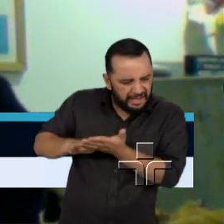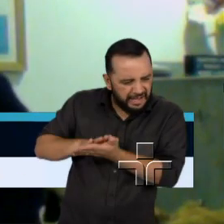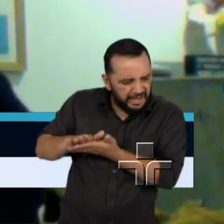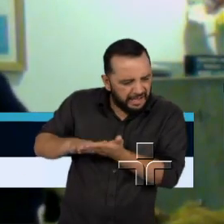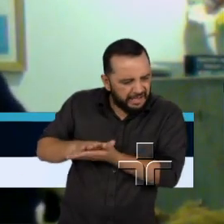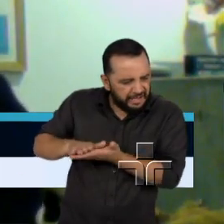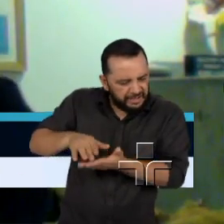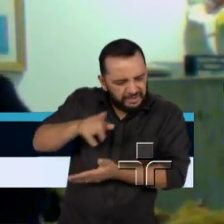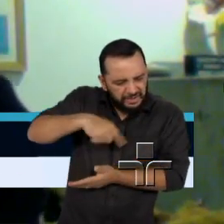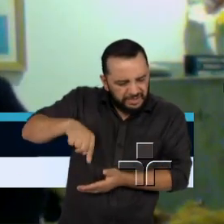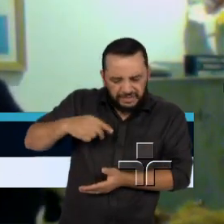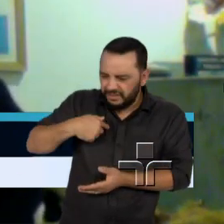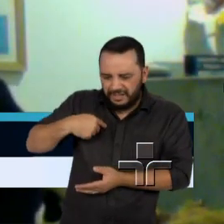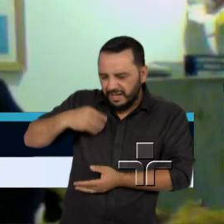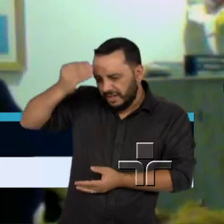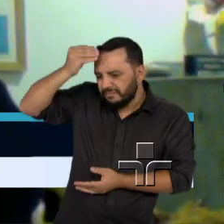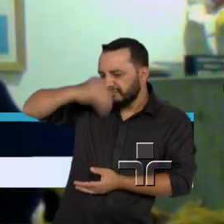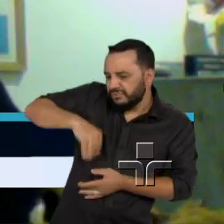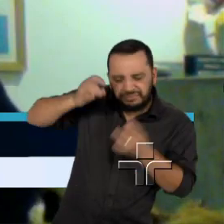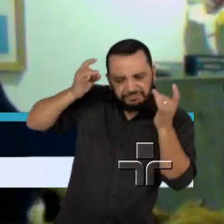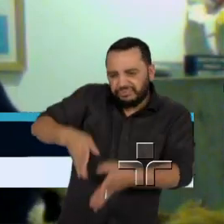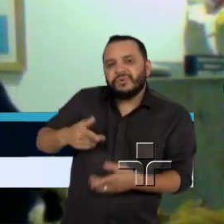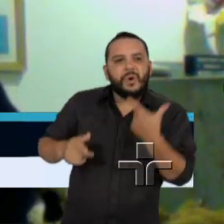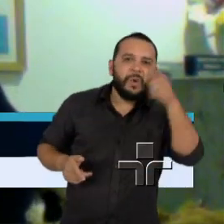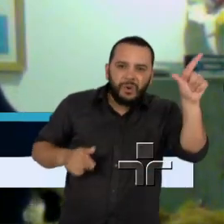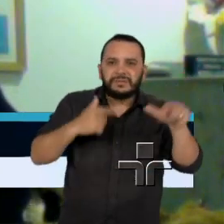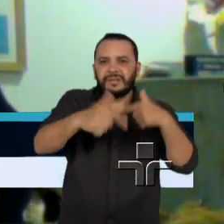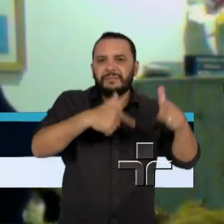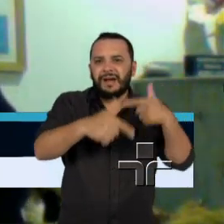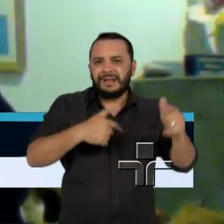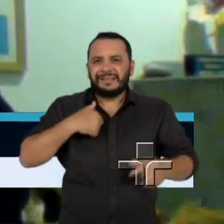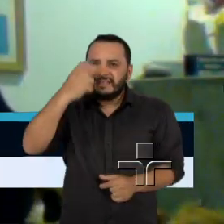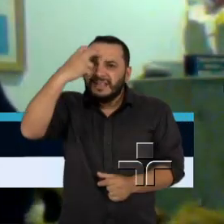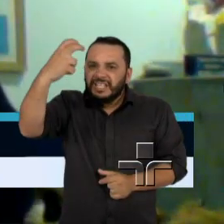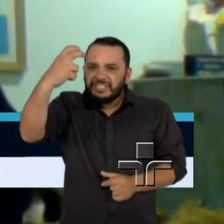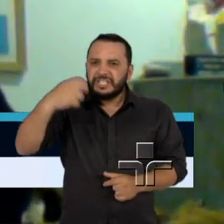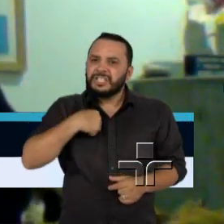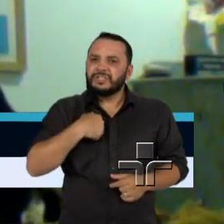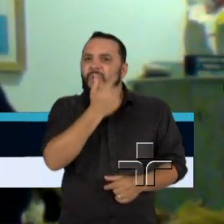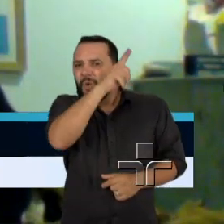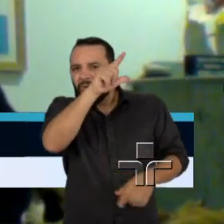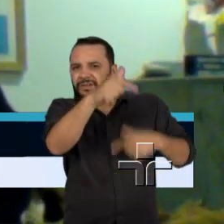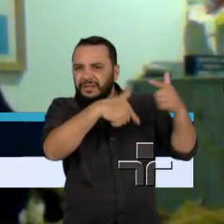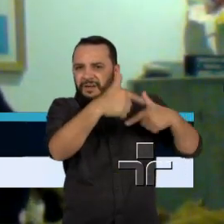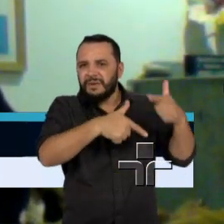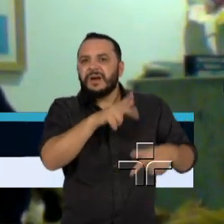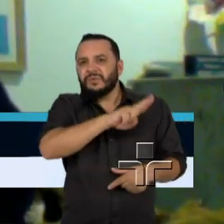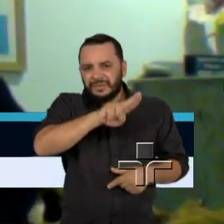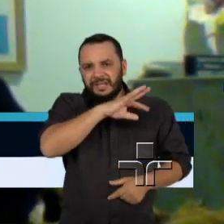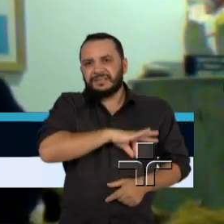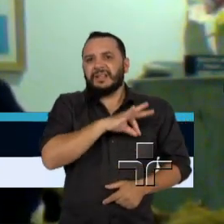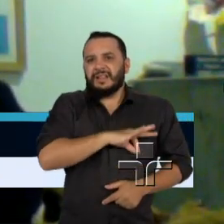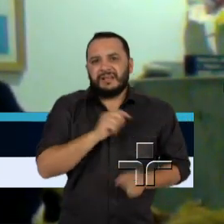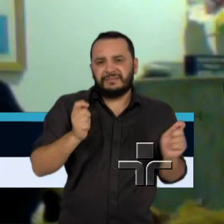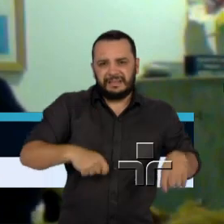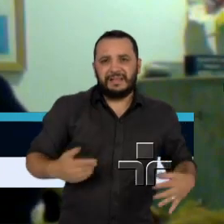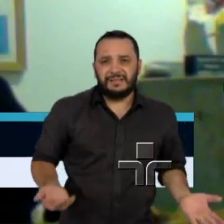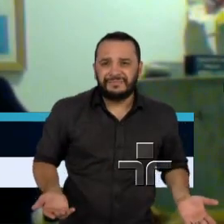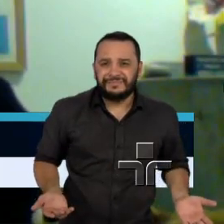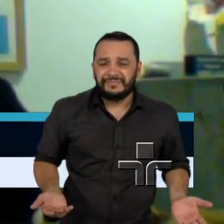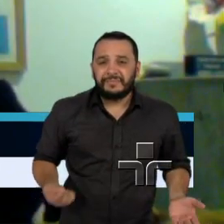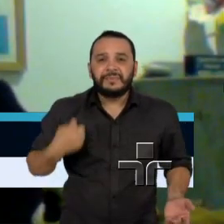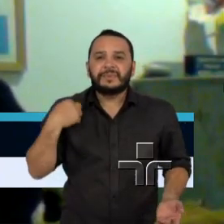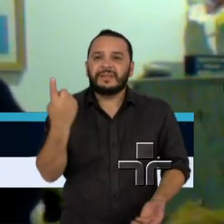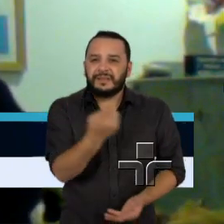Estado, elas vão procurar outra coisa para fazer, vão usar a sua inteligência para fazer alguma outra coisa que remunere melhor. E a gente